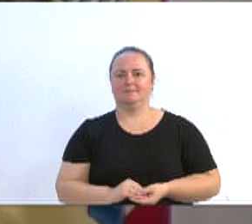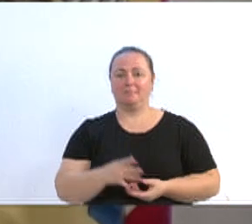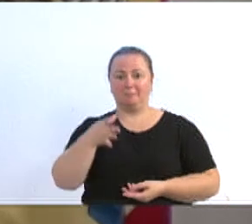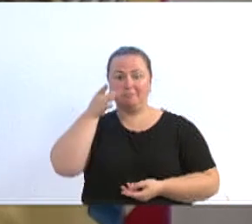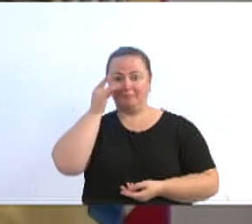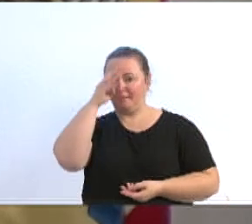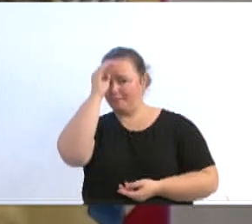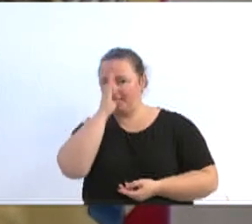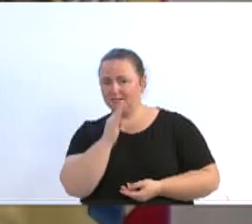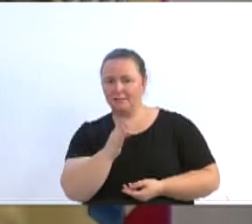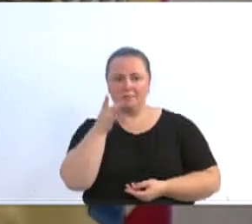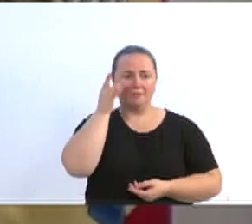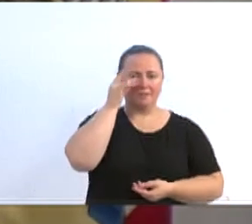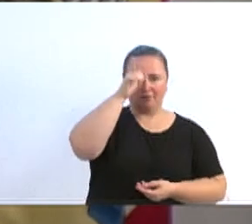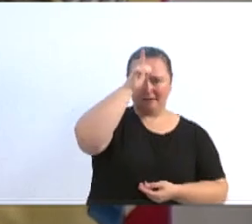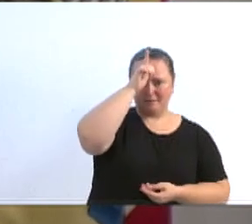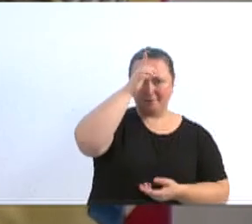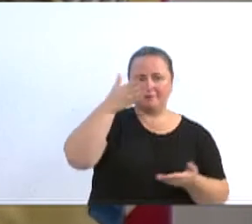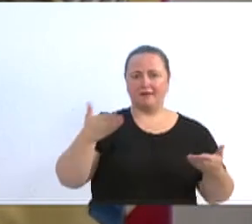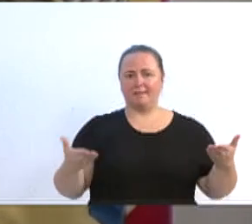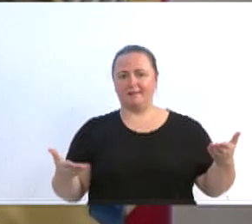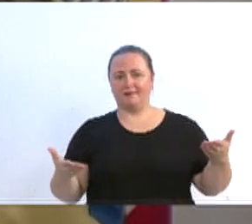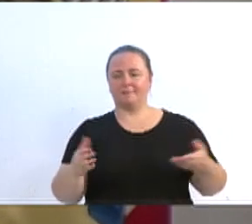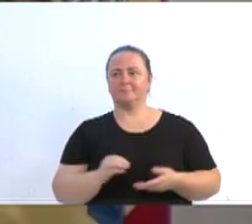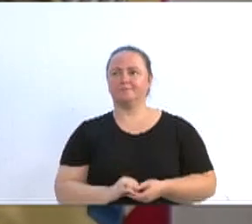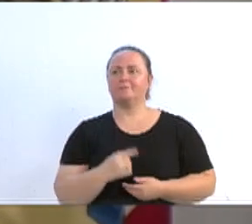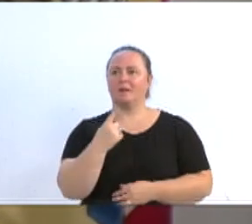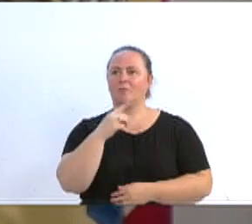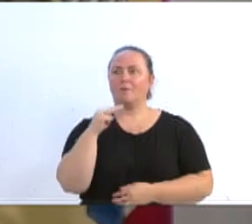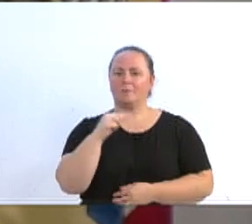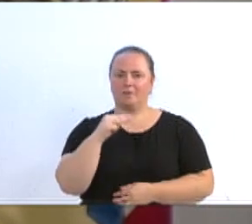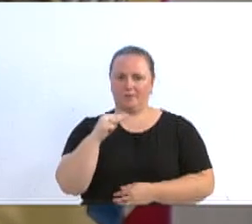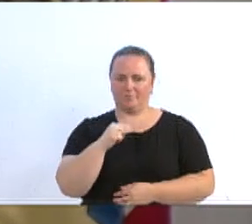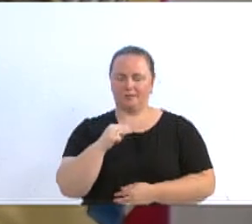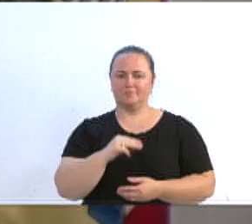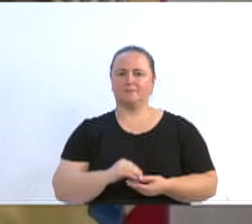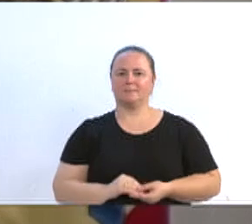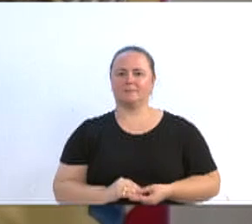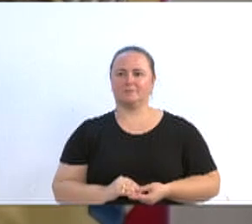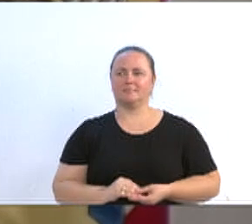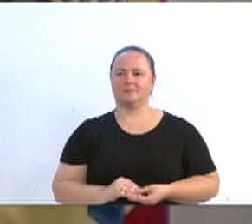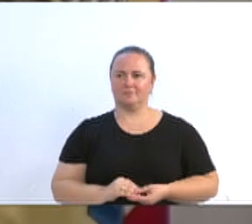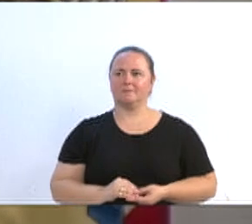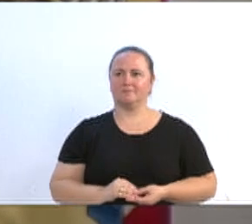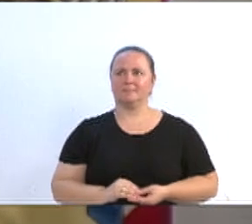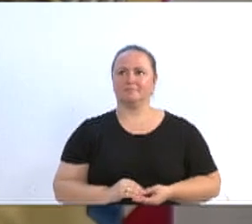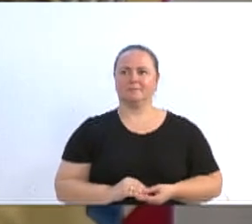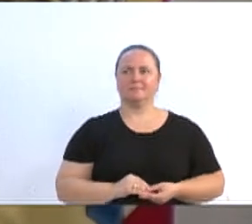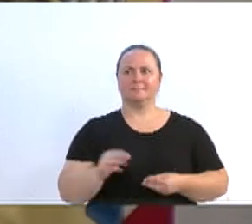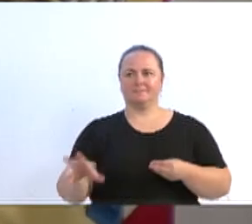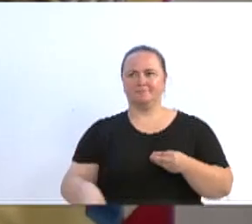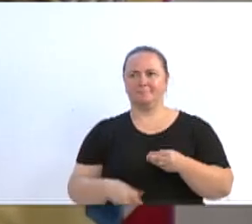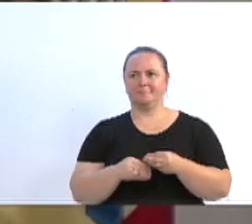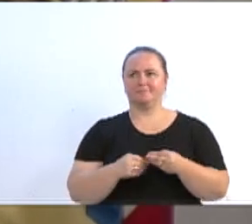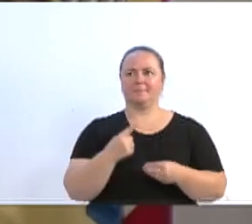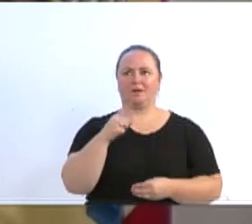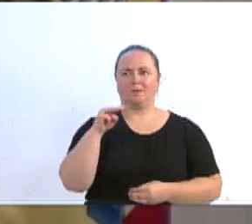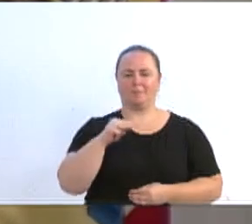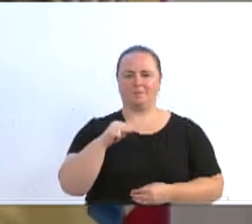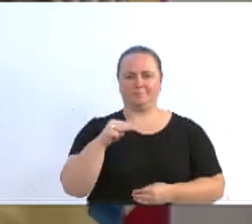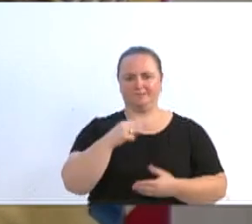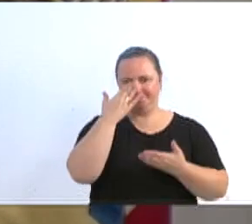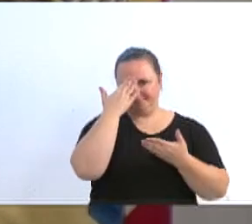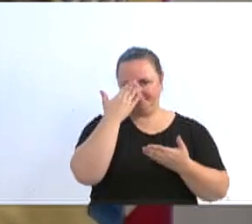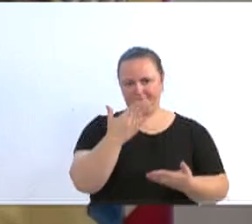absurdo. Senhor presidente, o senhor me dá mais um minuto para eu concluir? Excedeu 45 segundos, mas eu autorizo mais um minuto, vereador. Muito